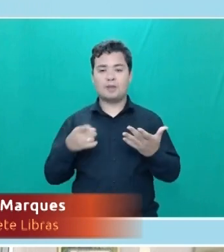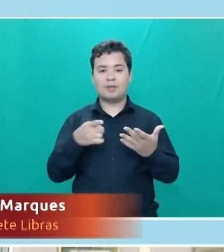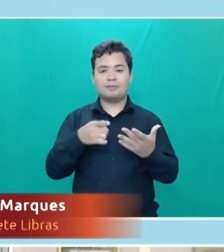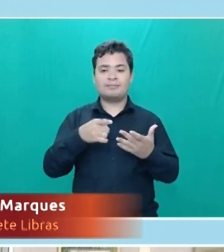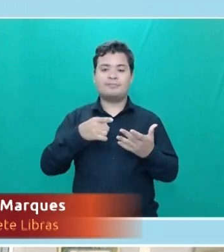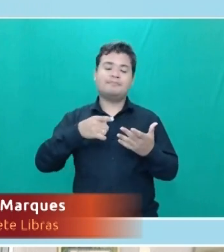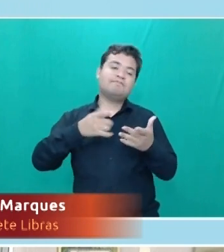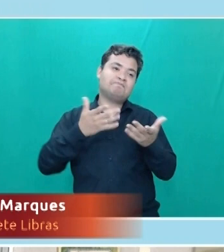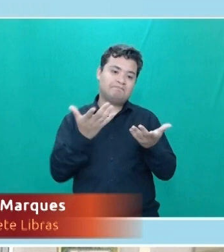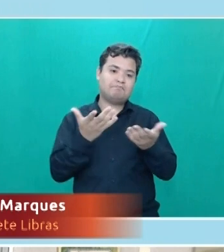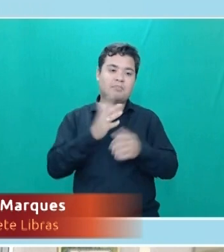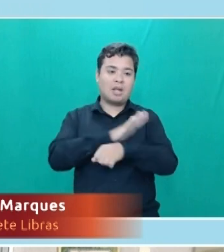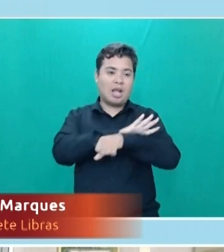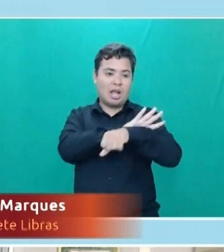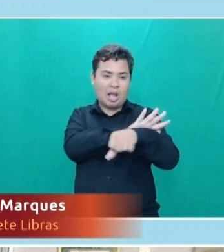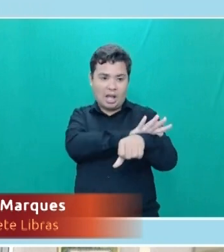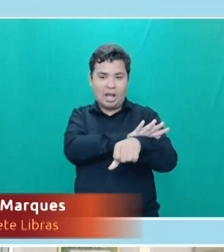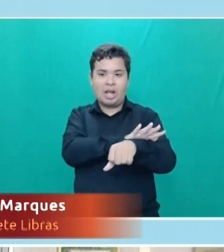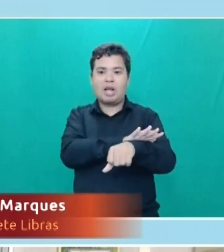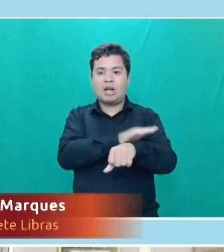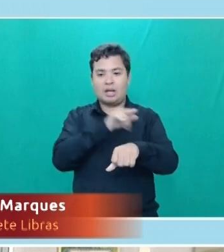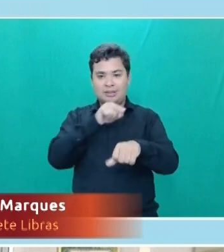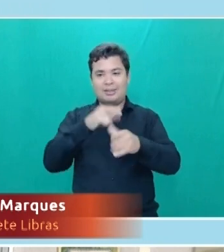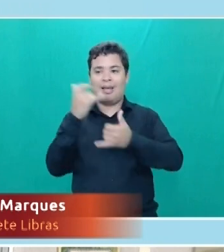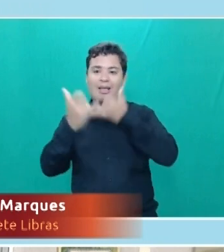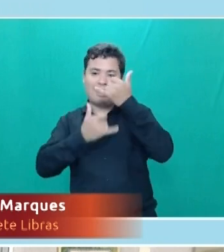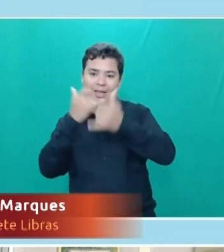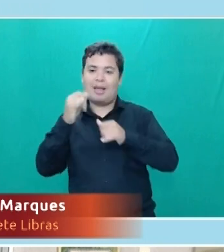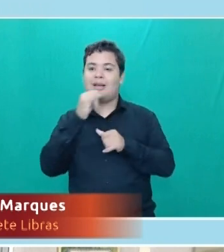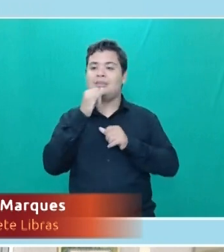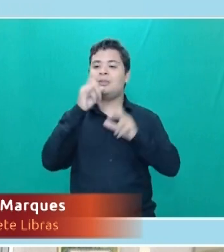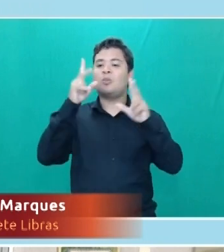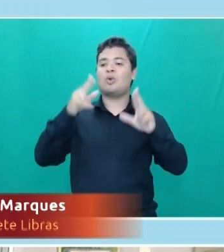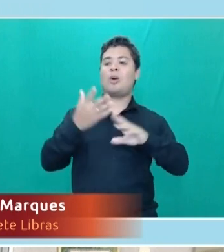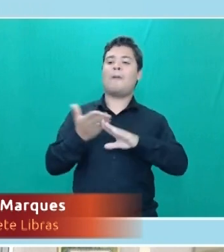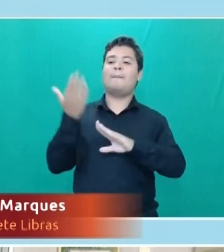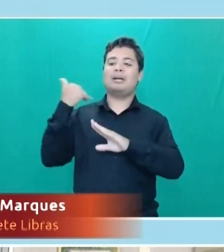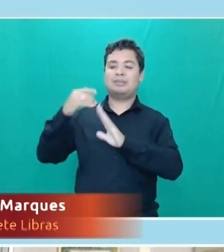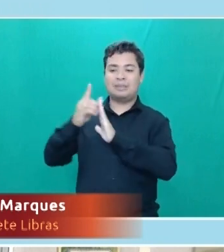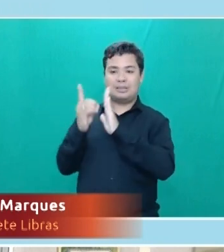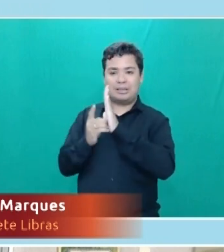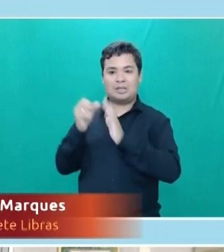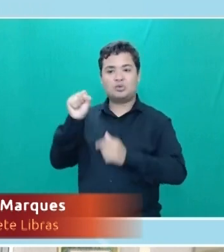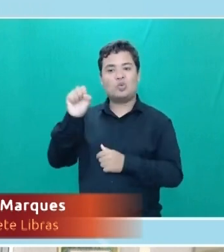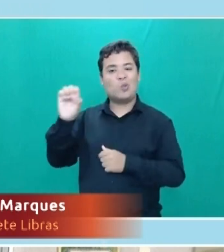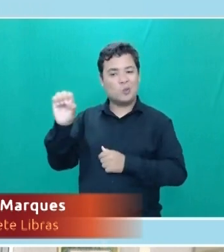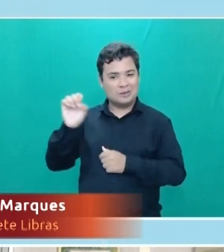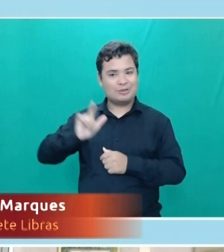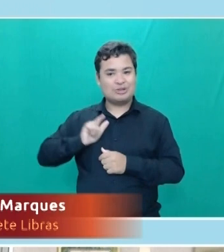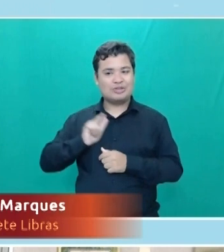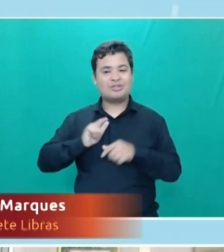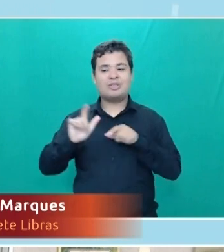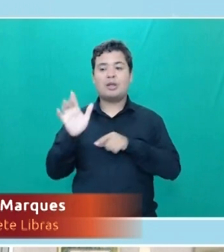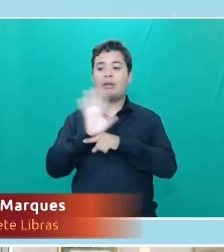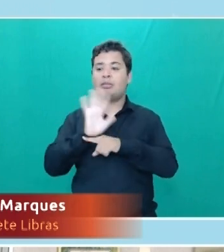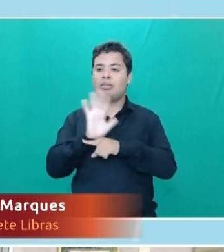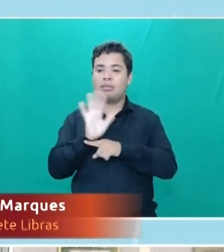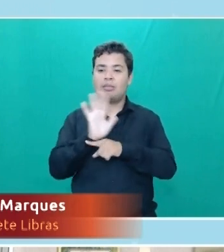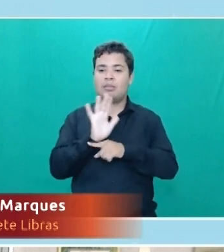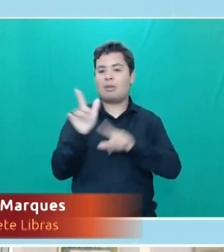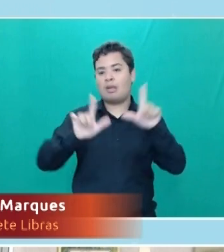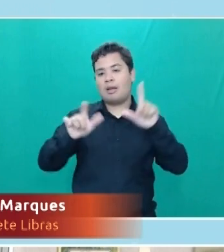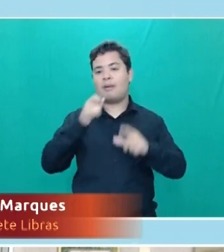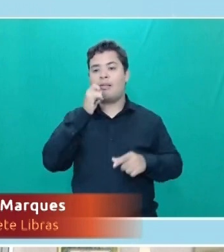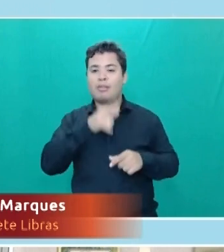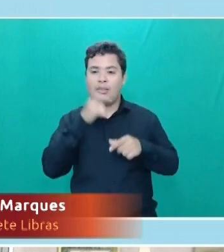citar programas humorísticos, aqueles dos anos 80, que, por exemplo, a gente via que fazia várias, entre